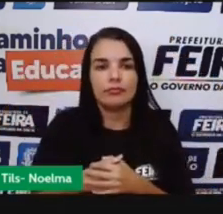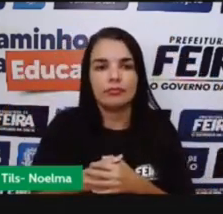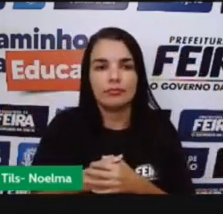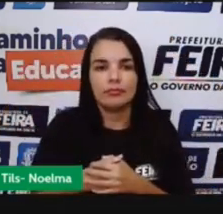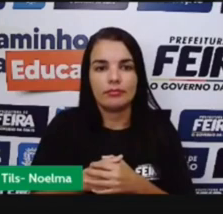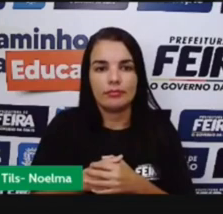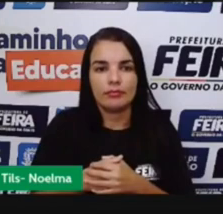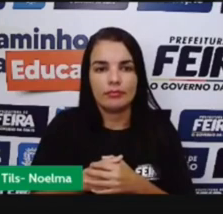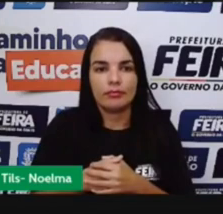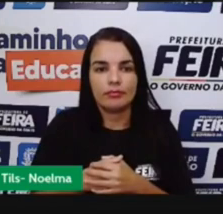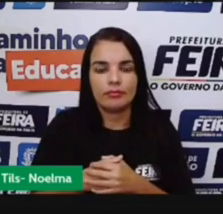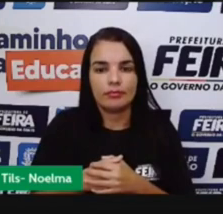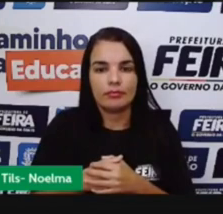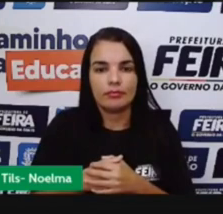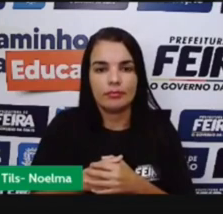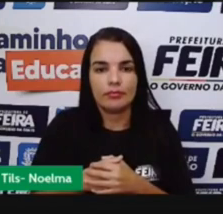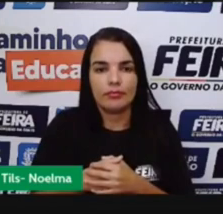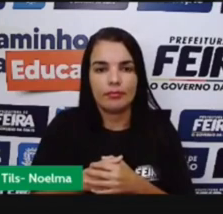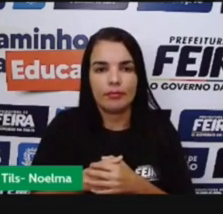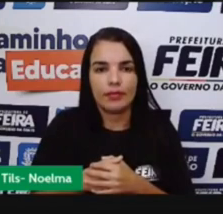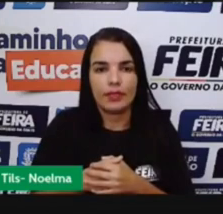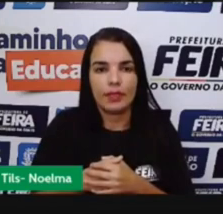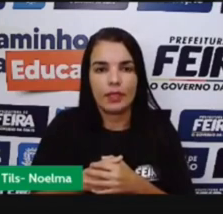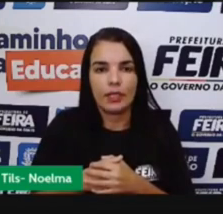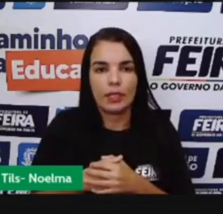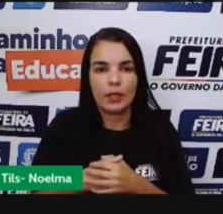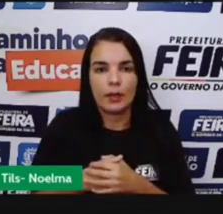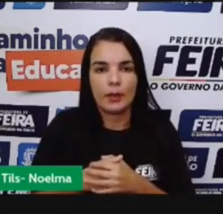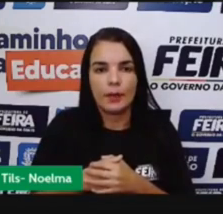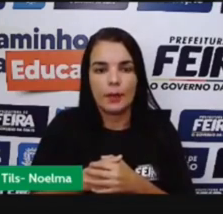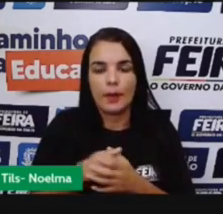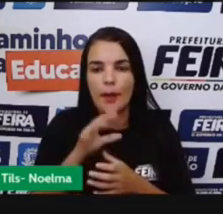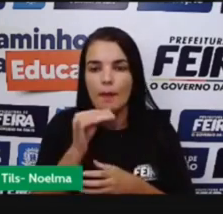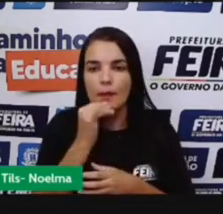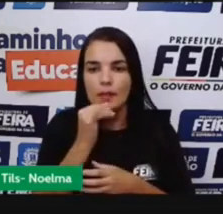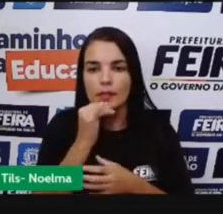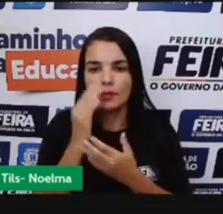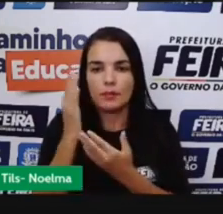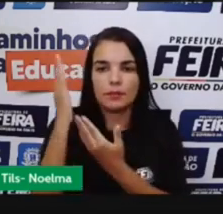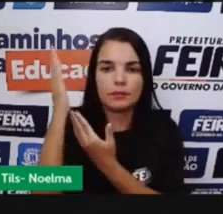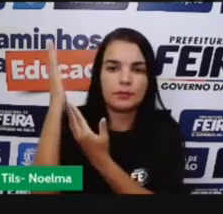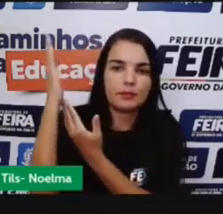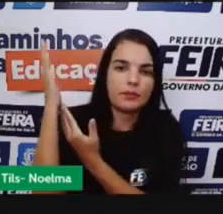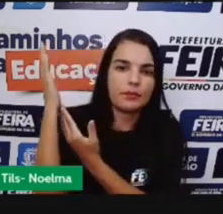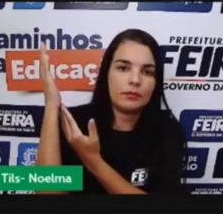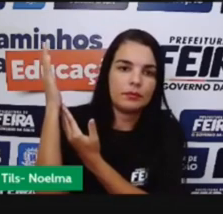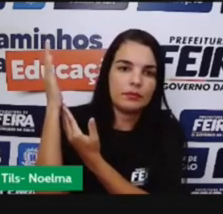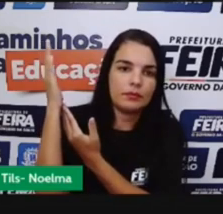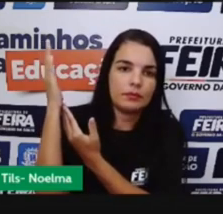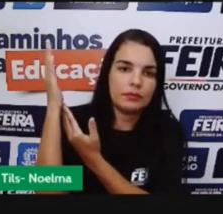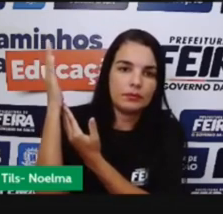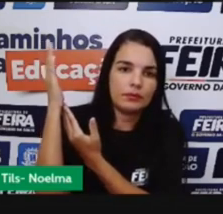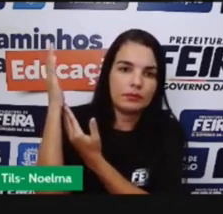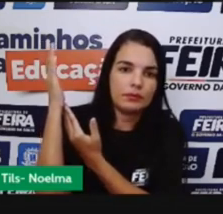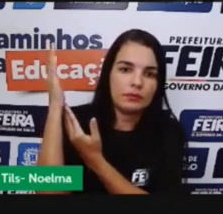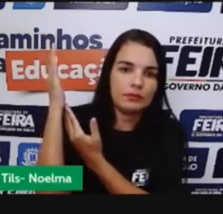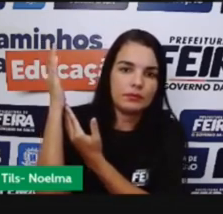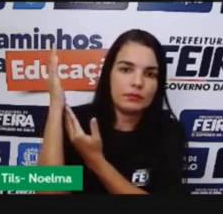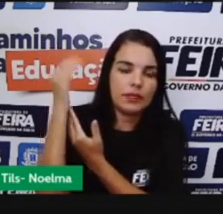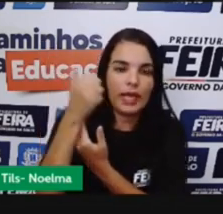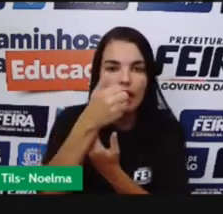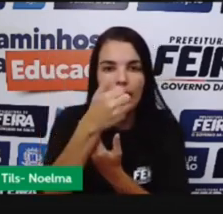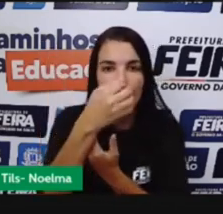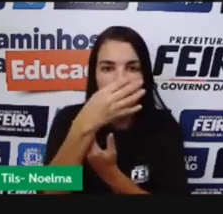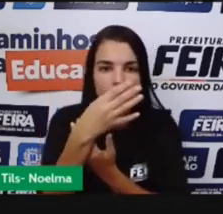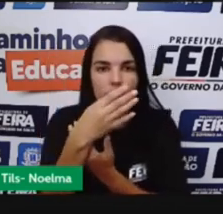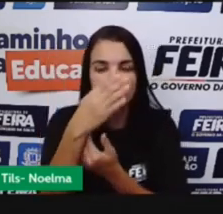divisão. Por exemplo, a divisão 14 dividido para 2. Essa é